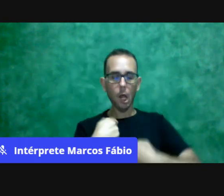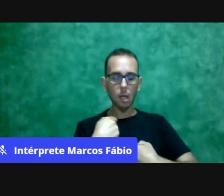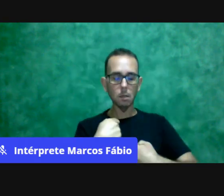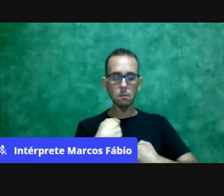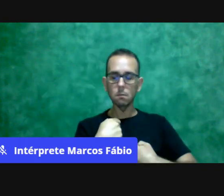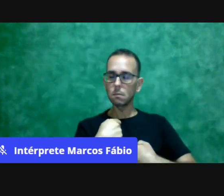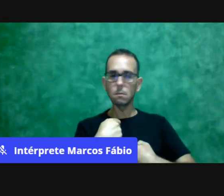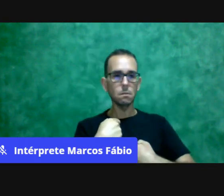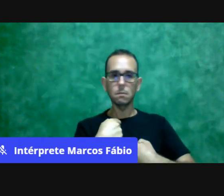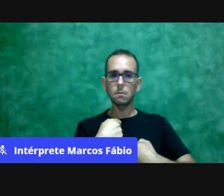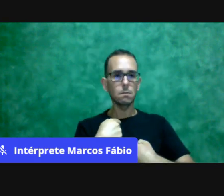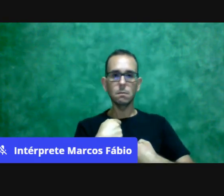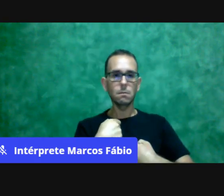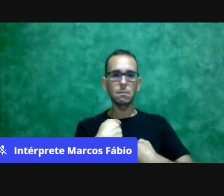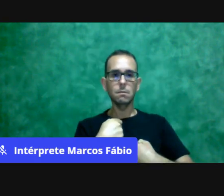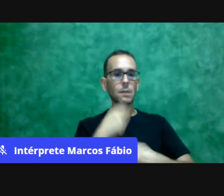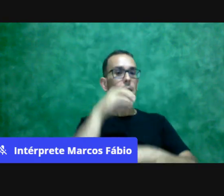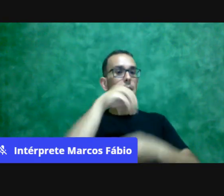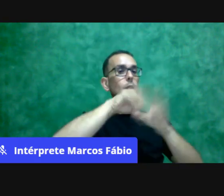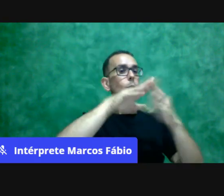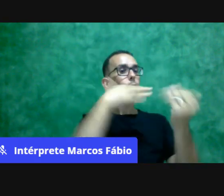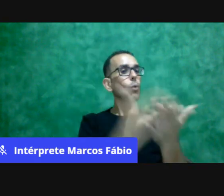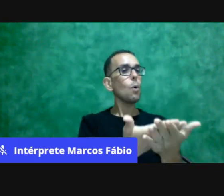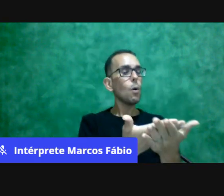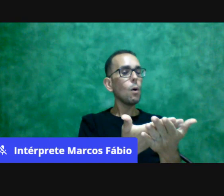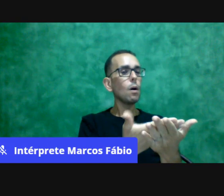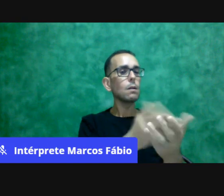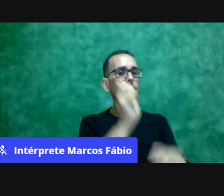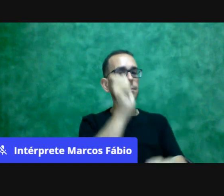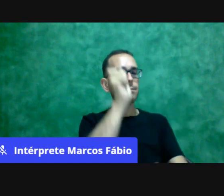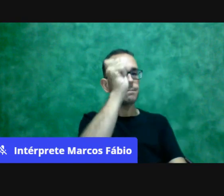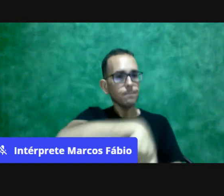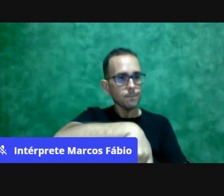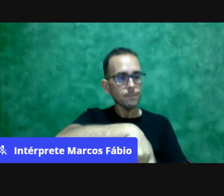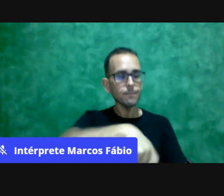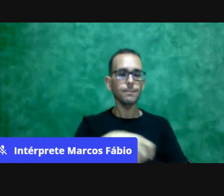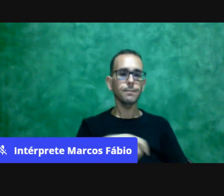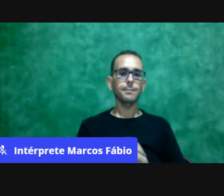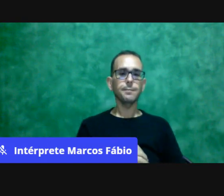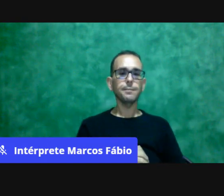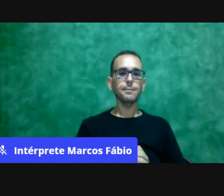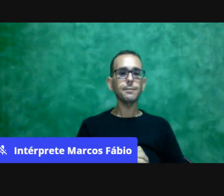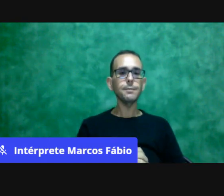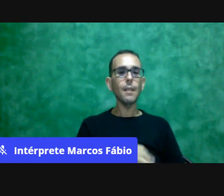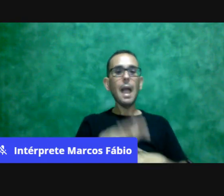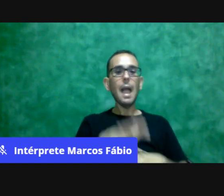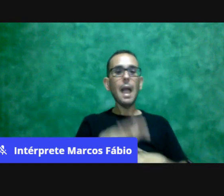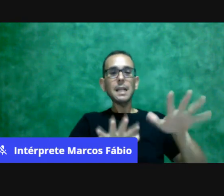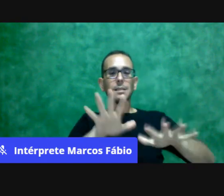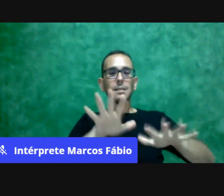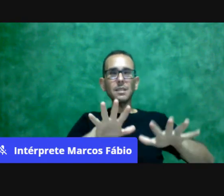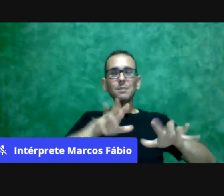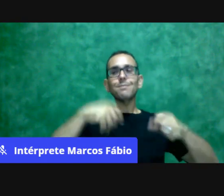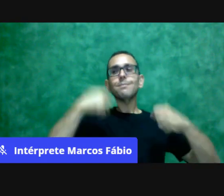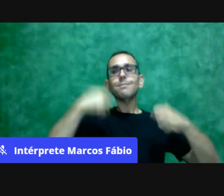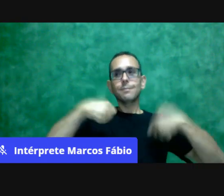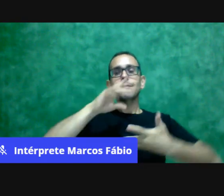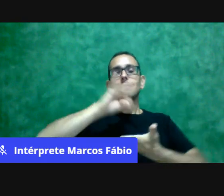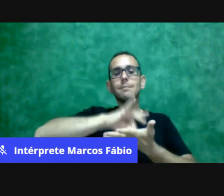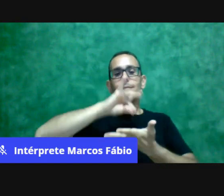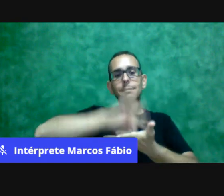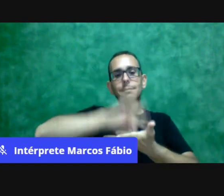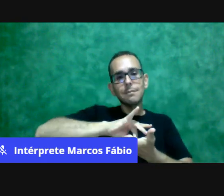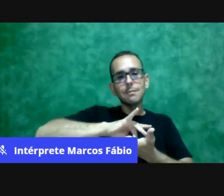ambiente institucional, numa rotina de instituição, às vezes eu preciso realmente colocar